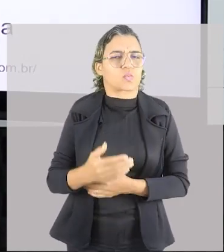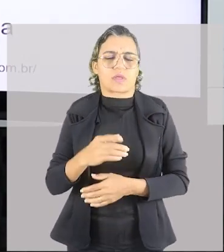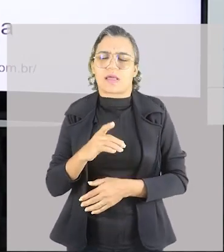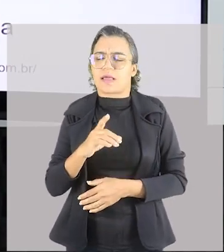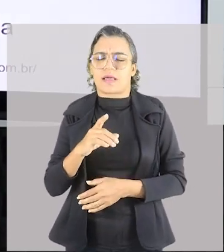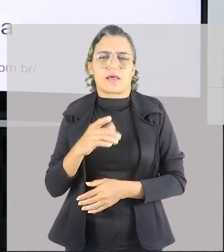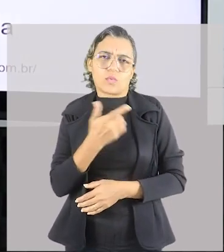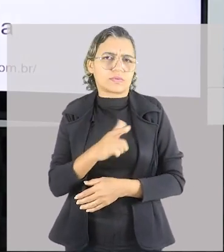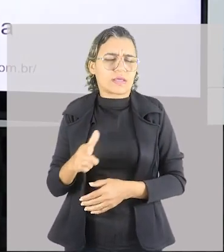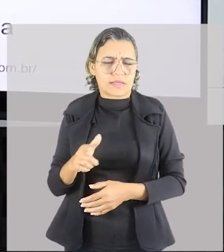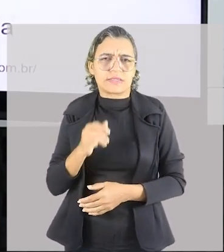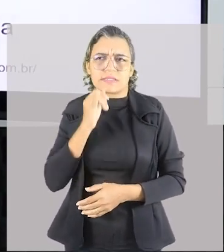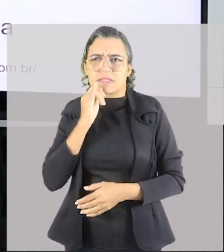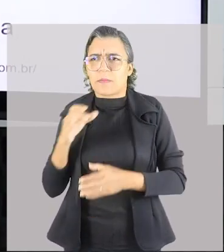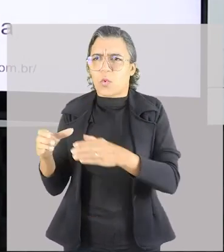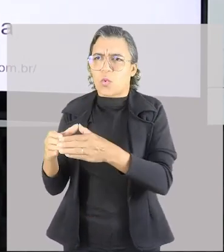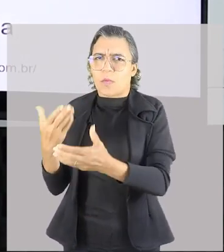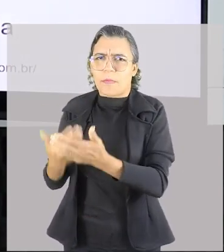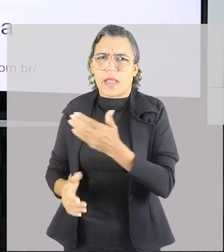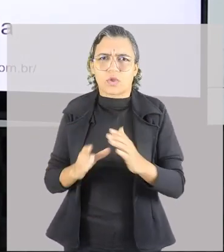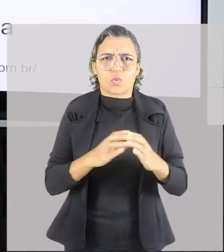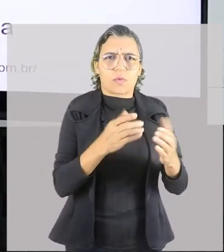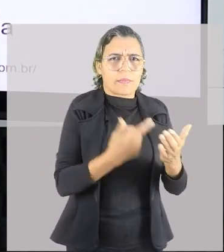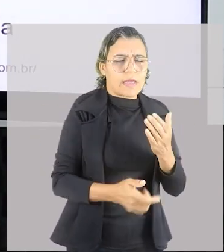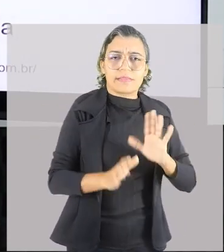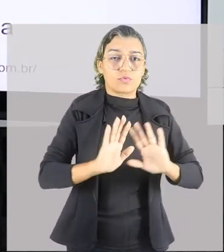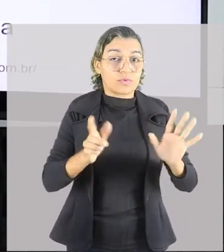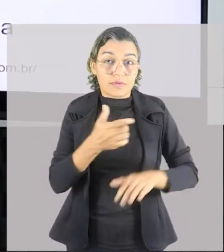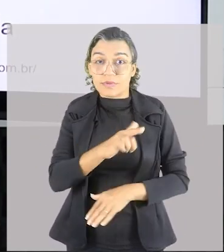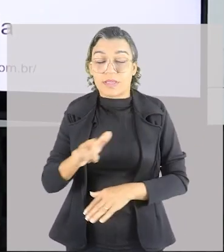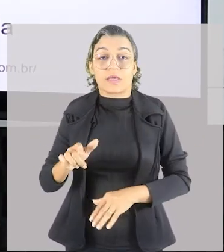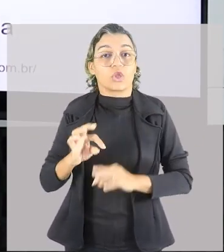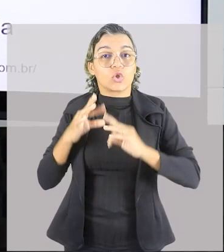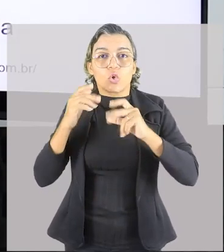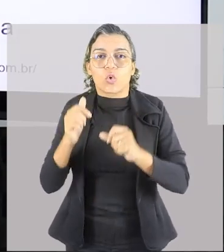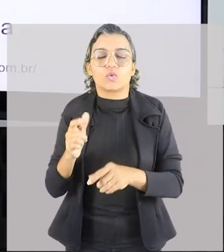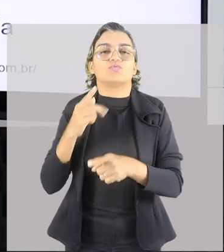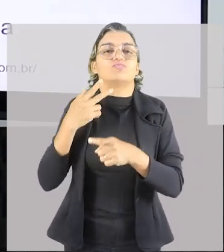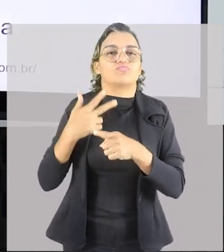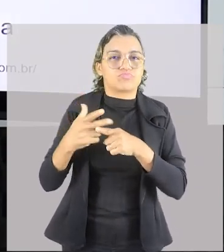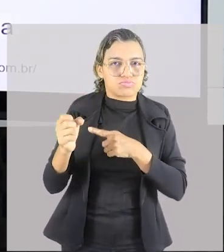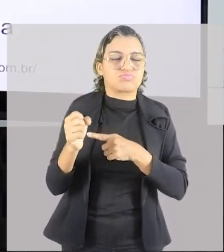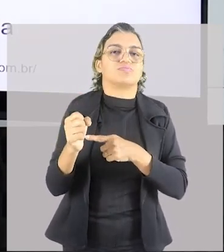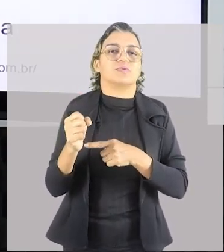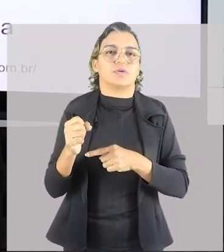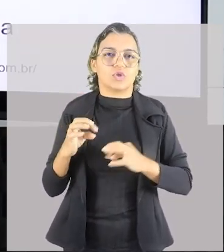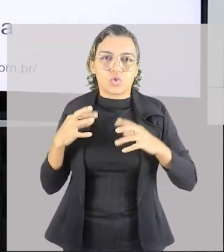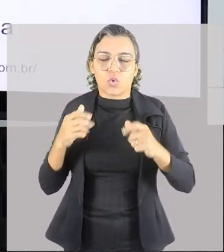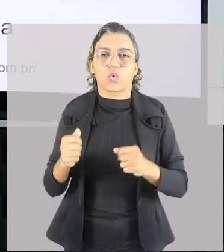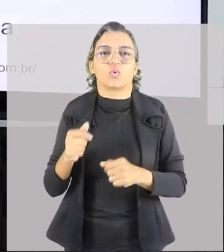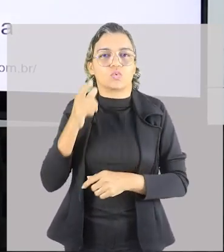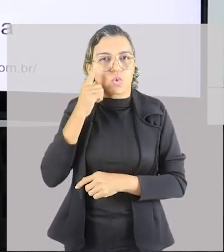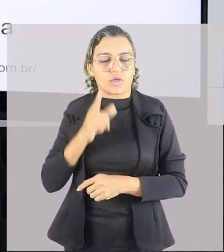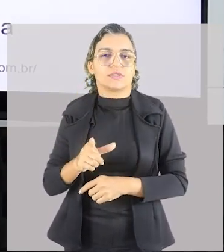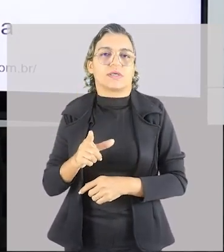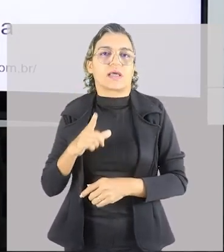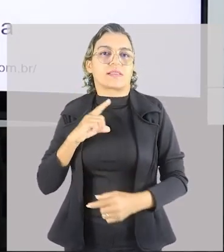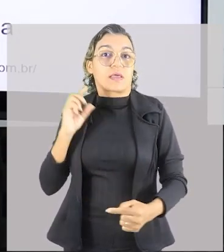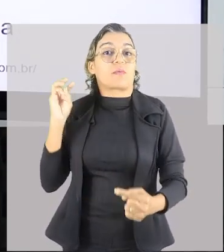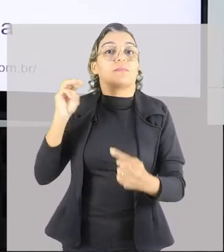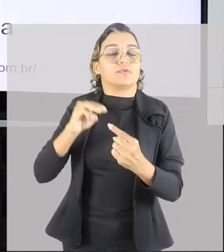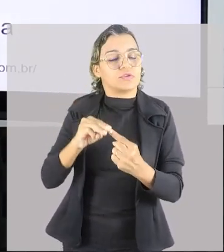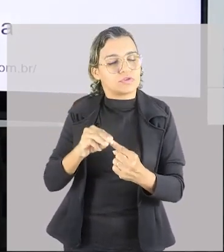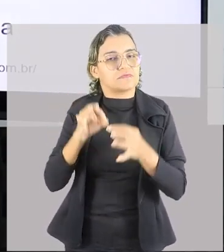jogos cooperativos. Pode ser que não se alcance aquele objetivo, aquela meta daquela atividade